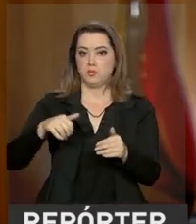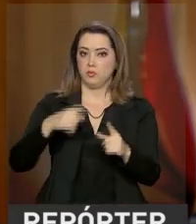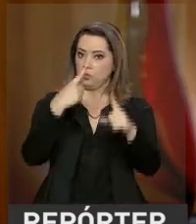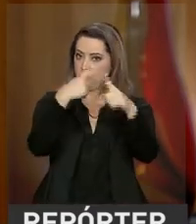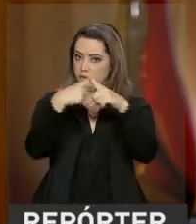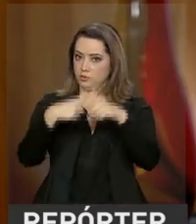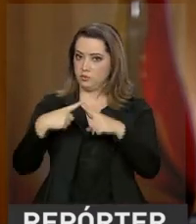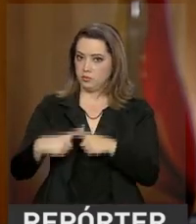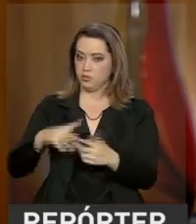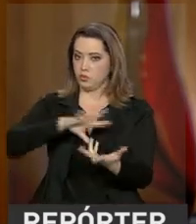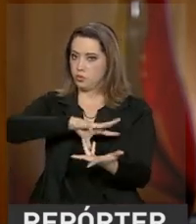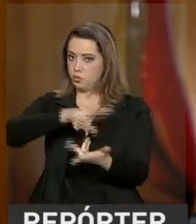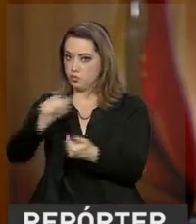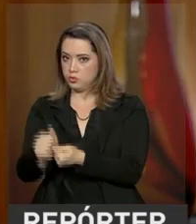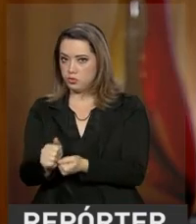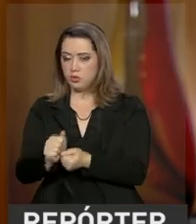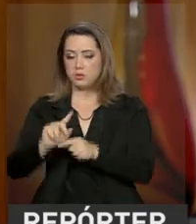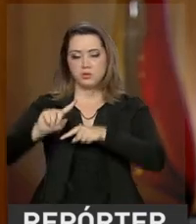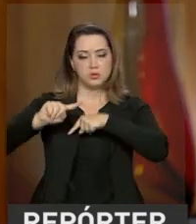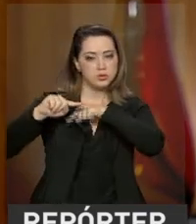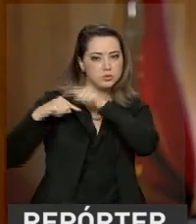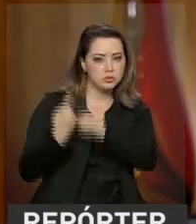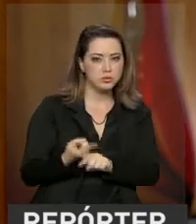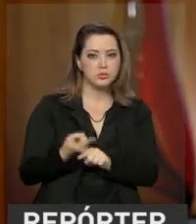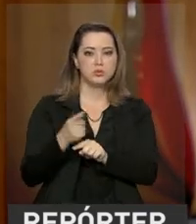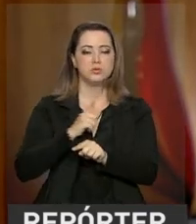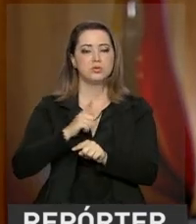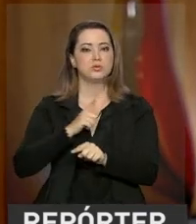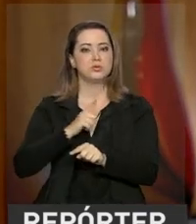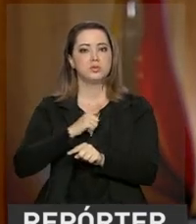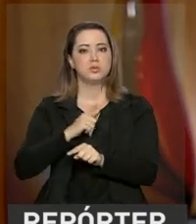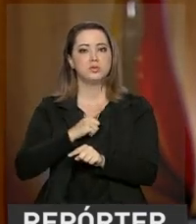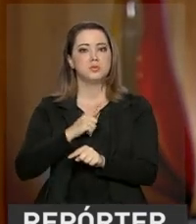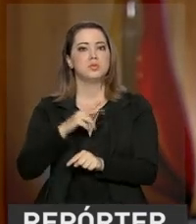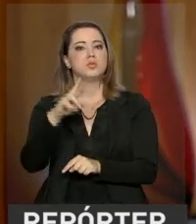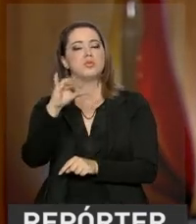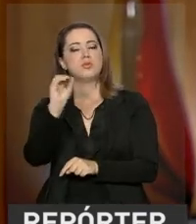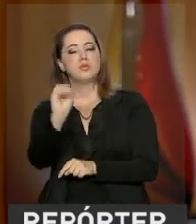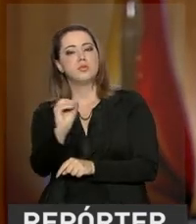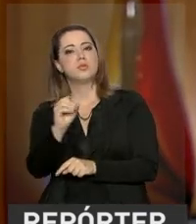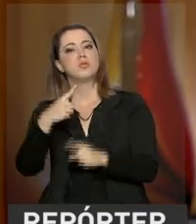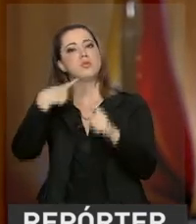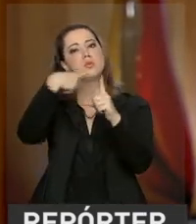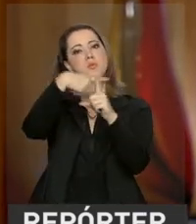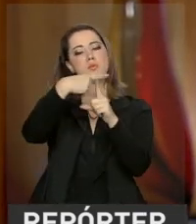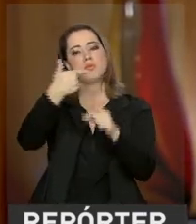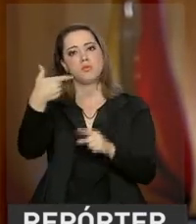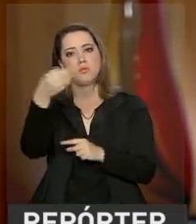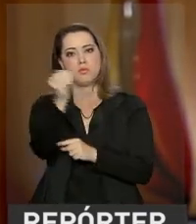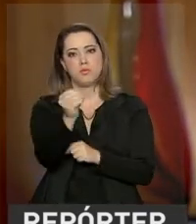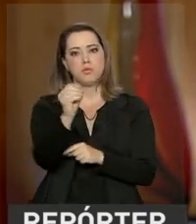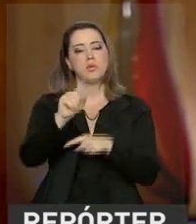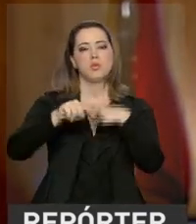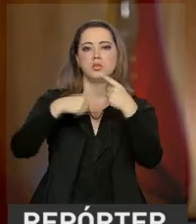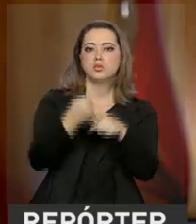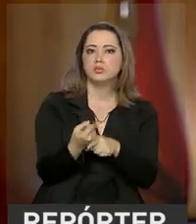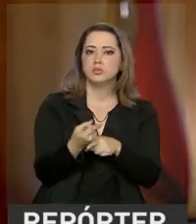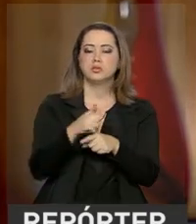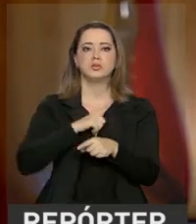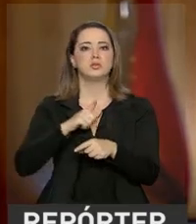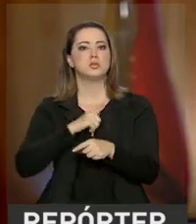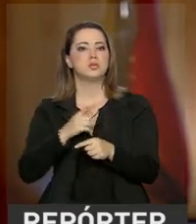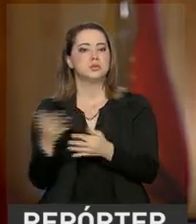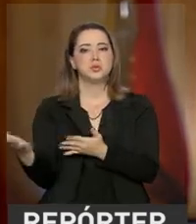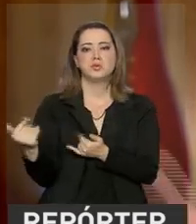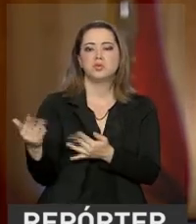maior que os jogos pan-americanos entramos na Rio mais 20 Copa das Confederações jornal da mundial da juventude